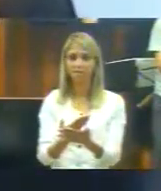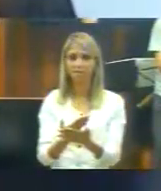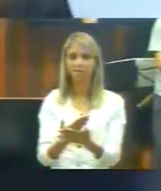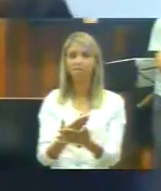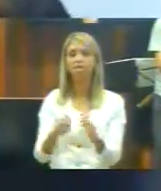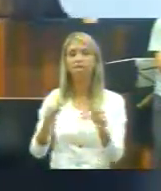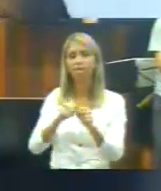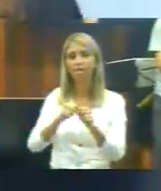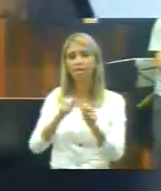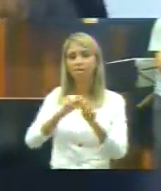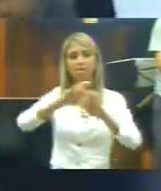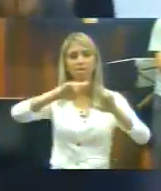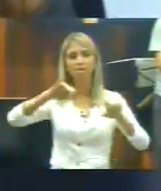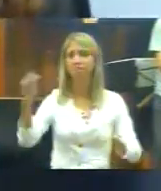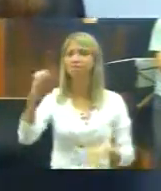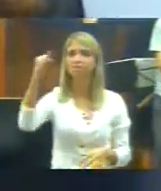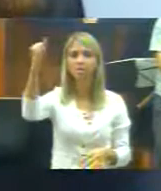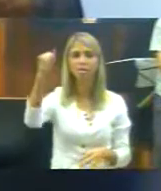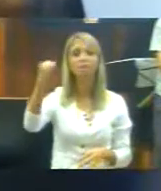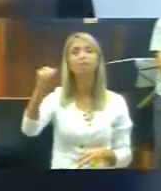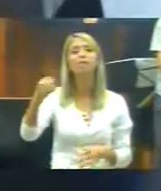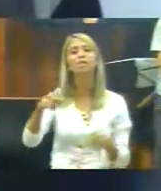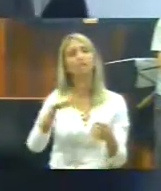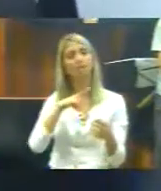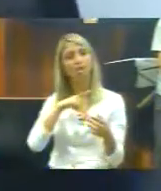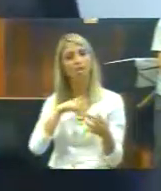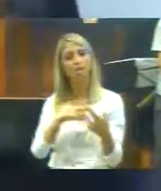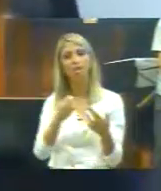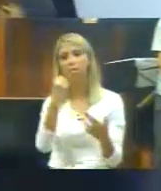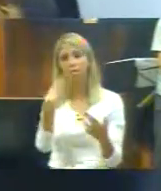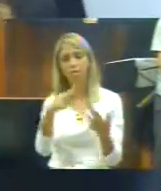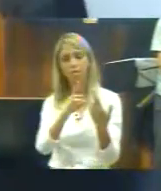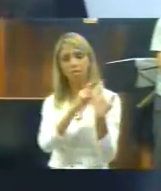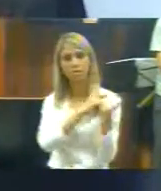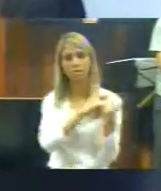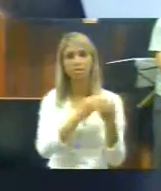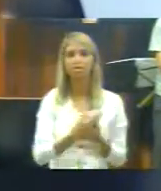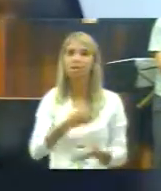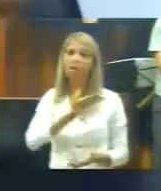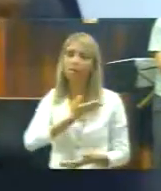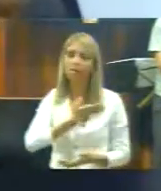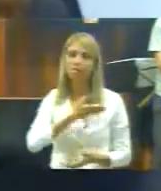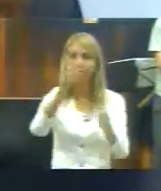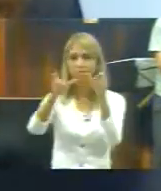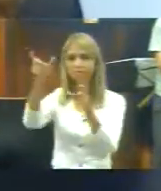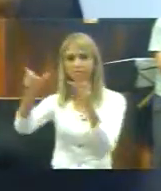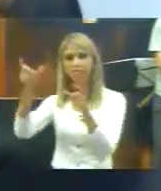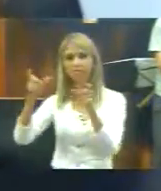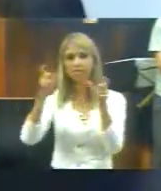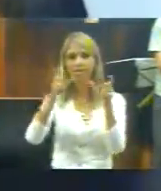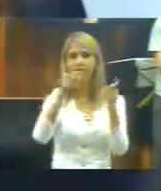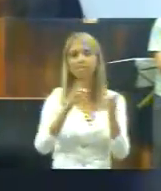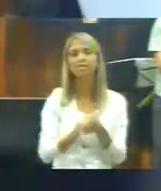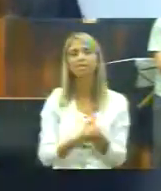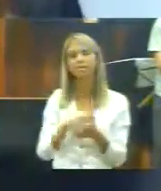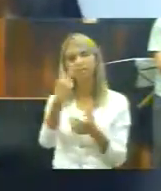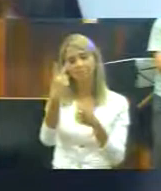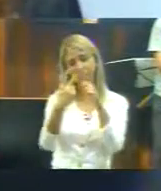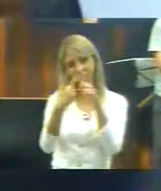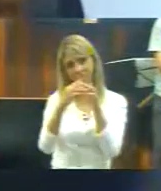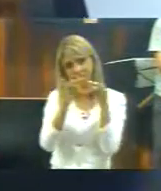foi muito representada aos amigos, que são vocês, minha segunda família,